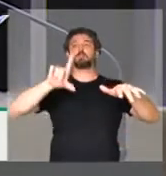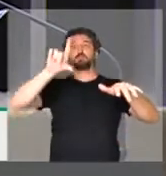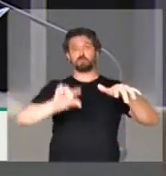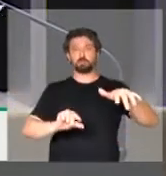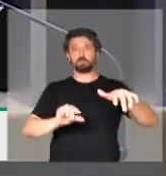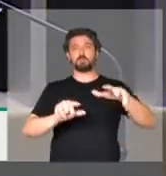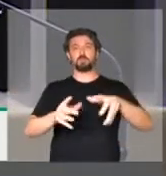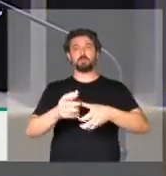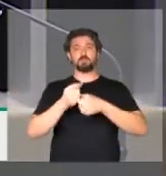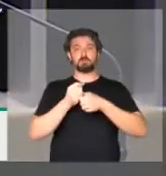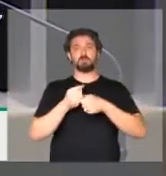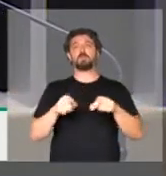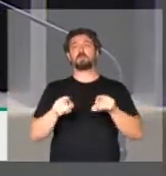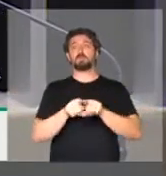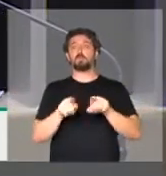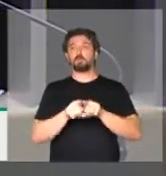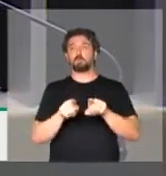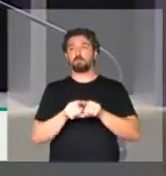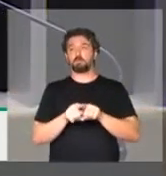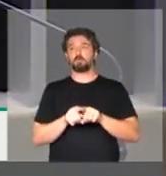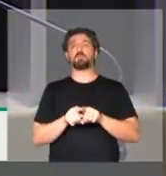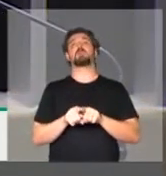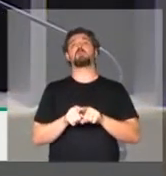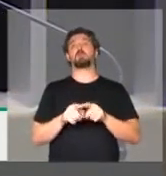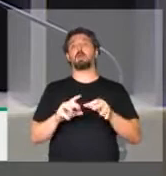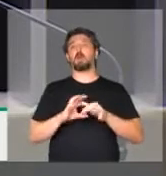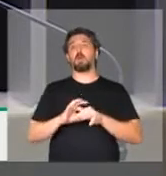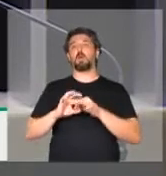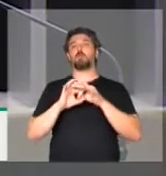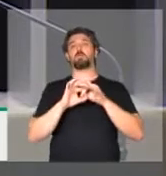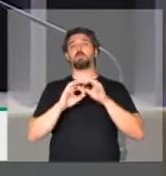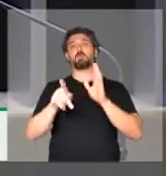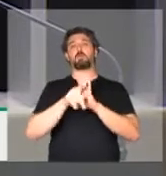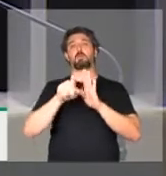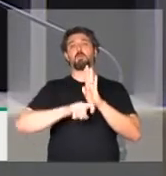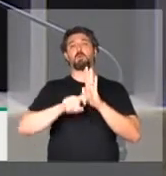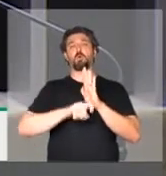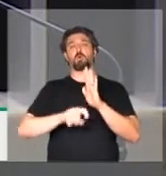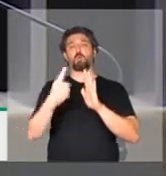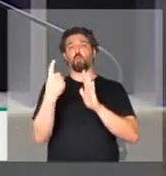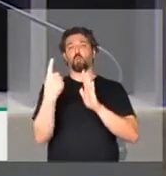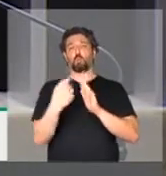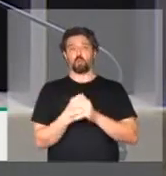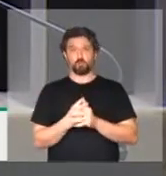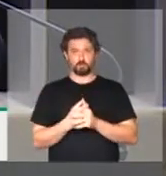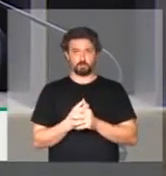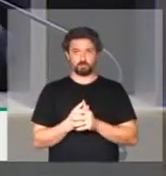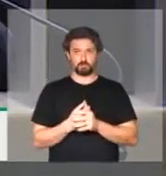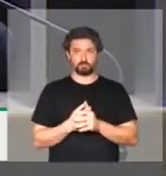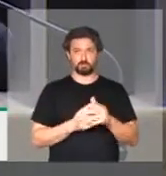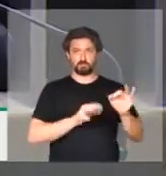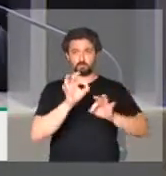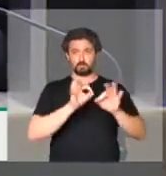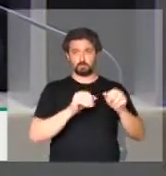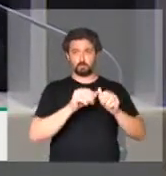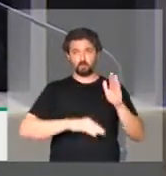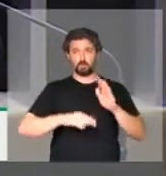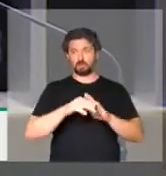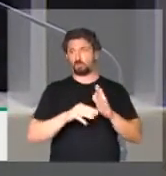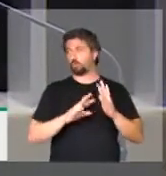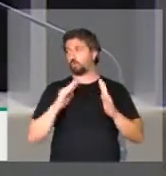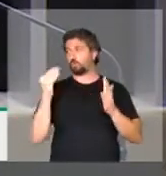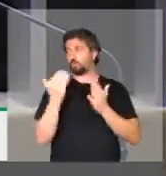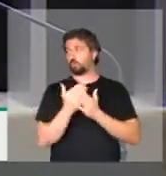a simplificação e a unificação dos impostos. As alterações no ordenamento tributário